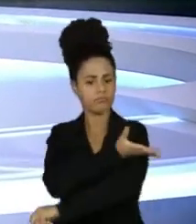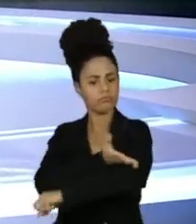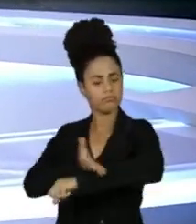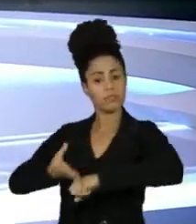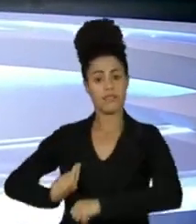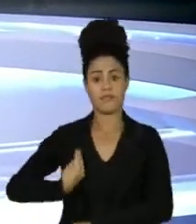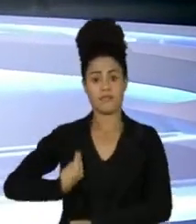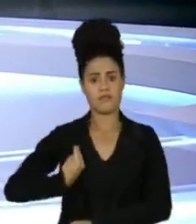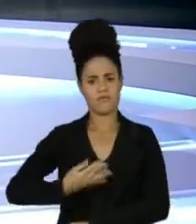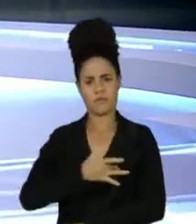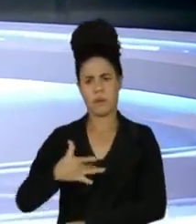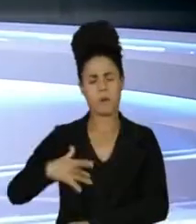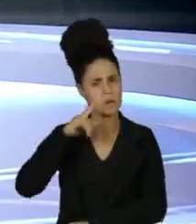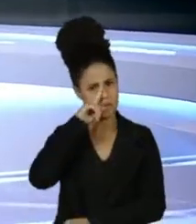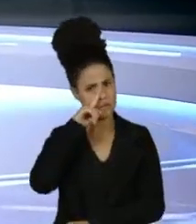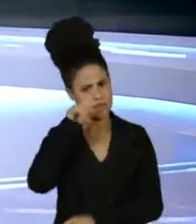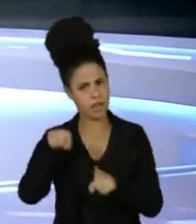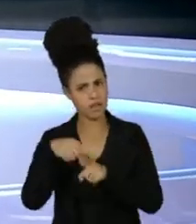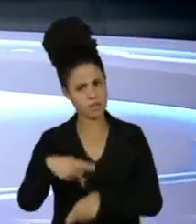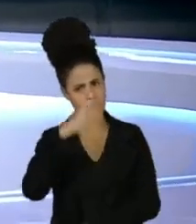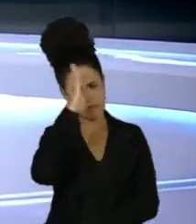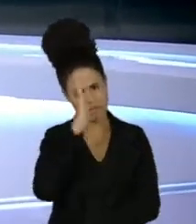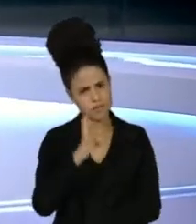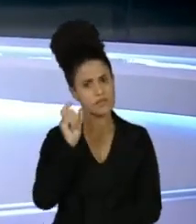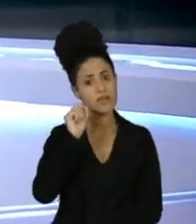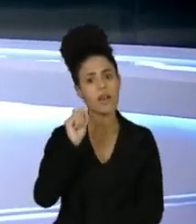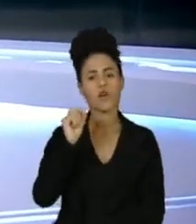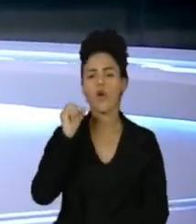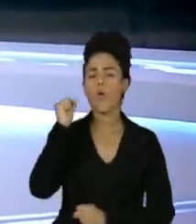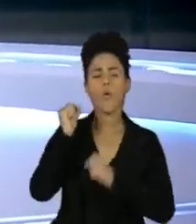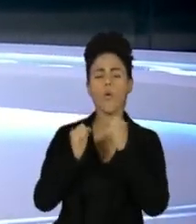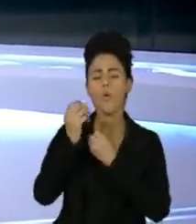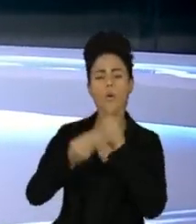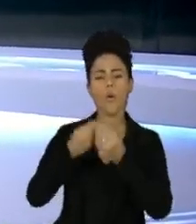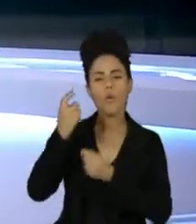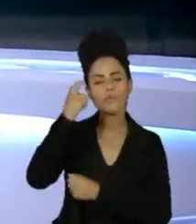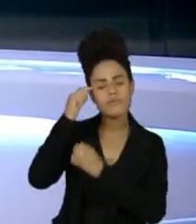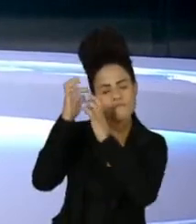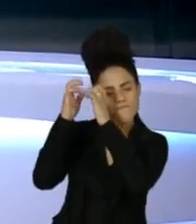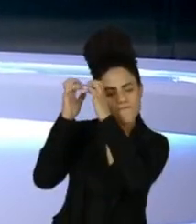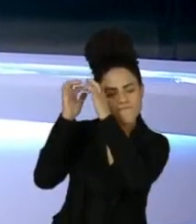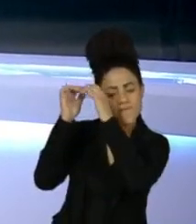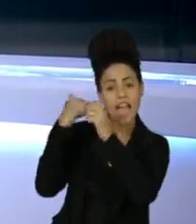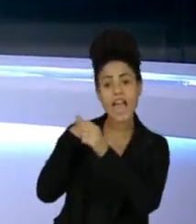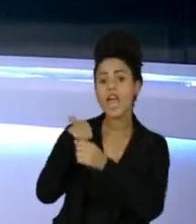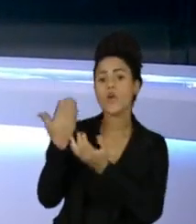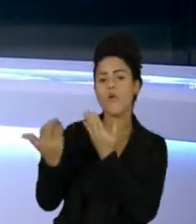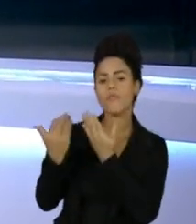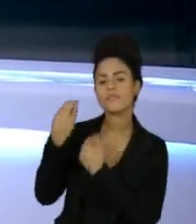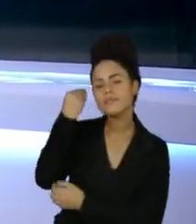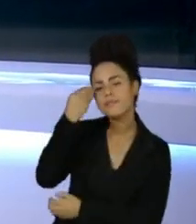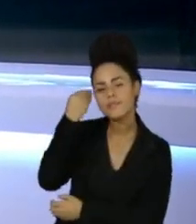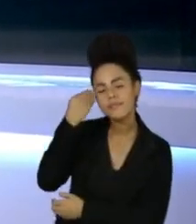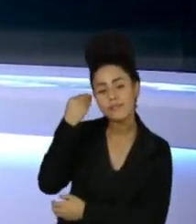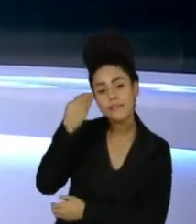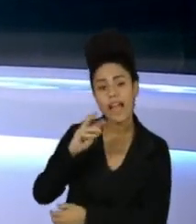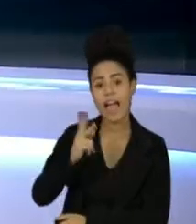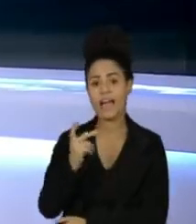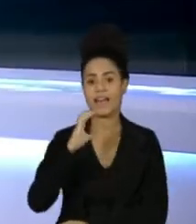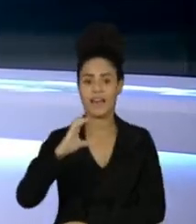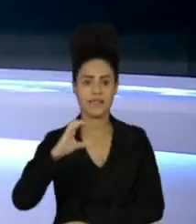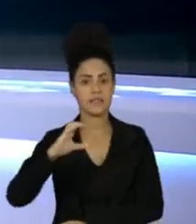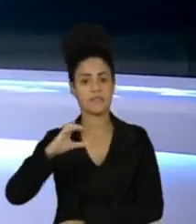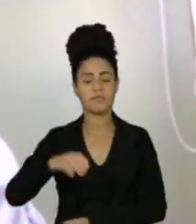Sobre os riscos mais importantes no Brasil e como exercitar o cérebro, eu conversei com o neurologista do Hospital das Clínicas,